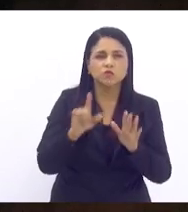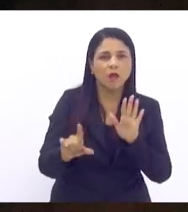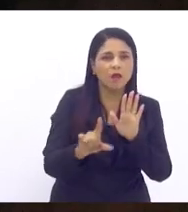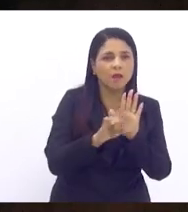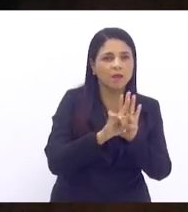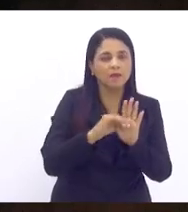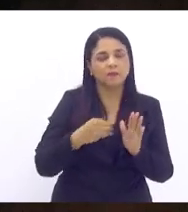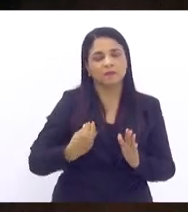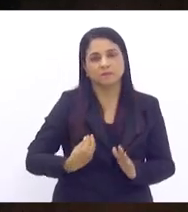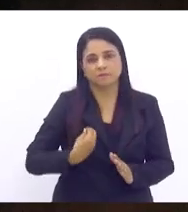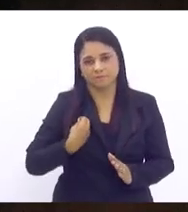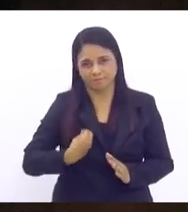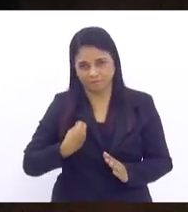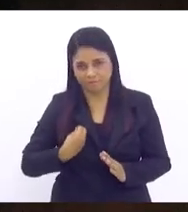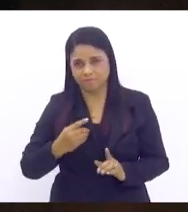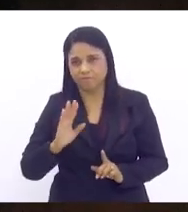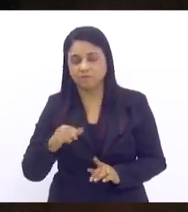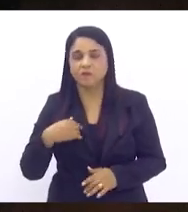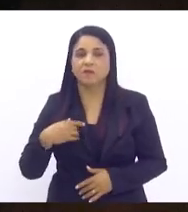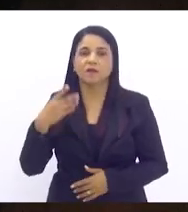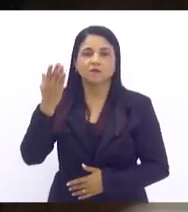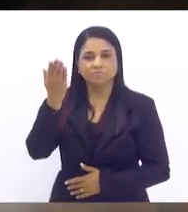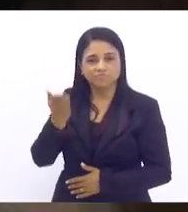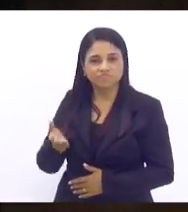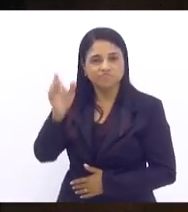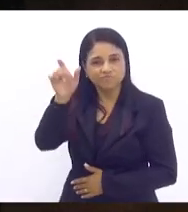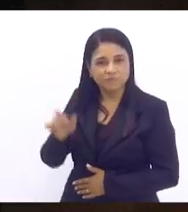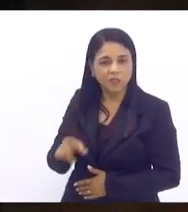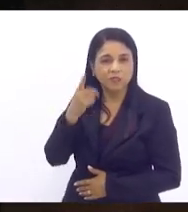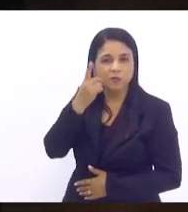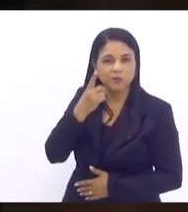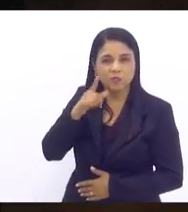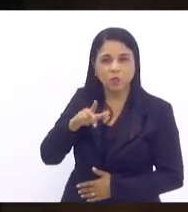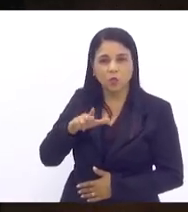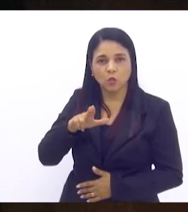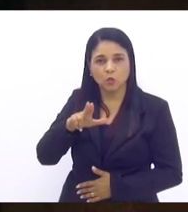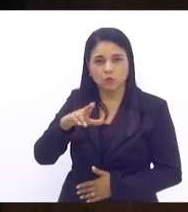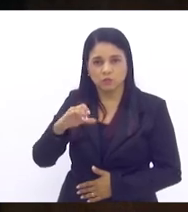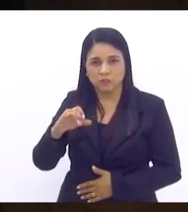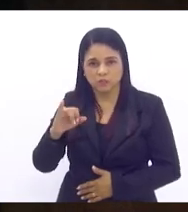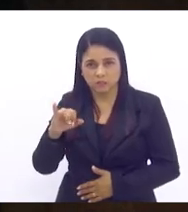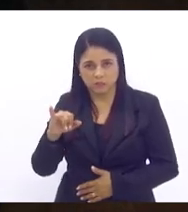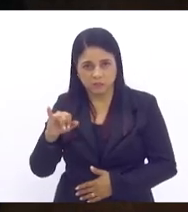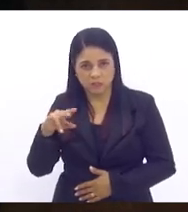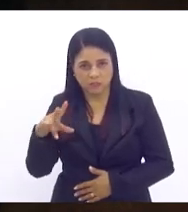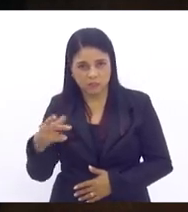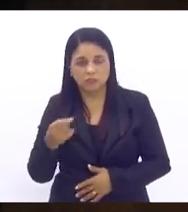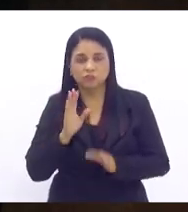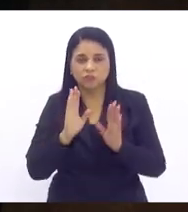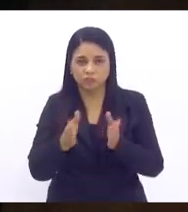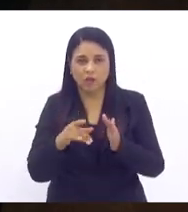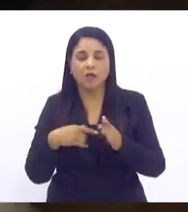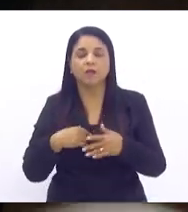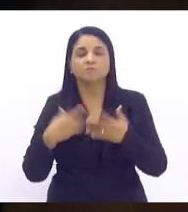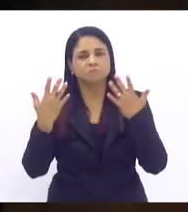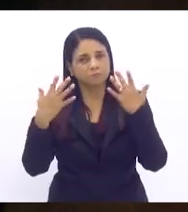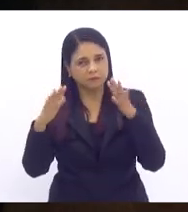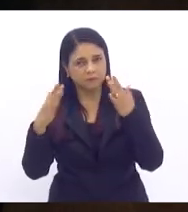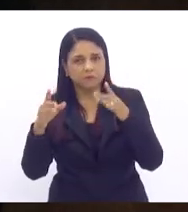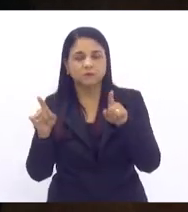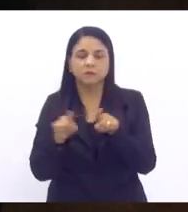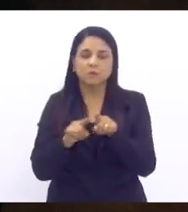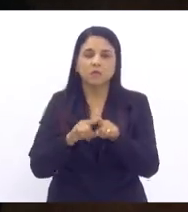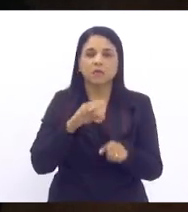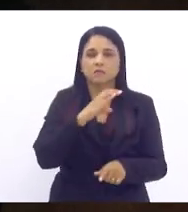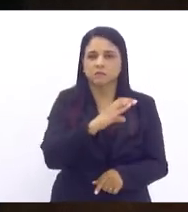vigente da nossa nobre deputada Lucinha, a quem eu parabenizo pela iniciativa e pela lei já promulgada, e parabenizo também a